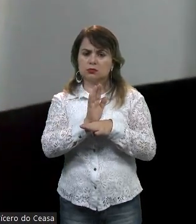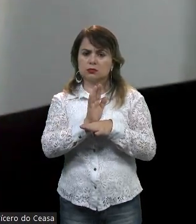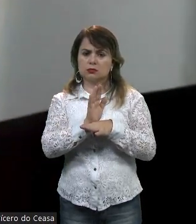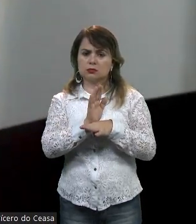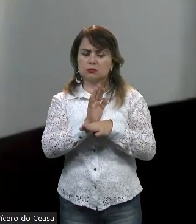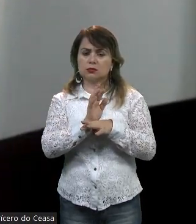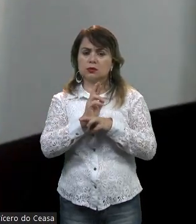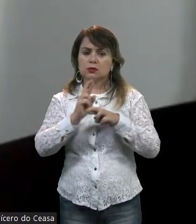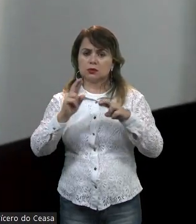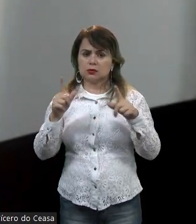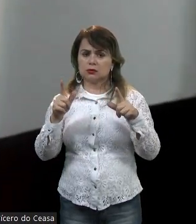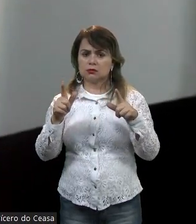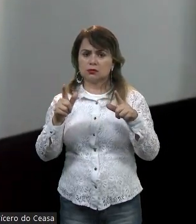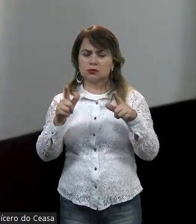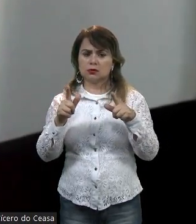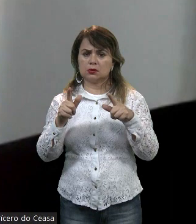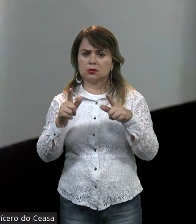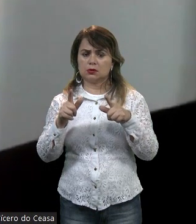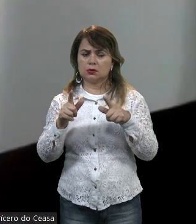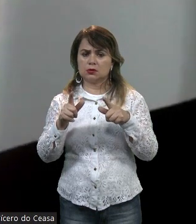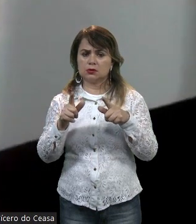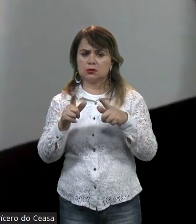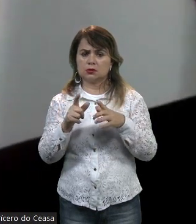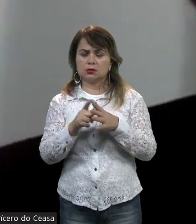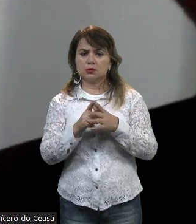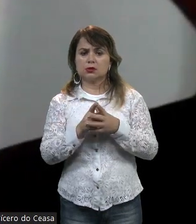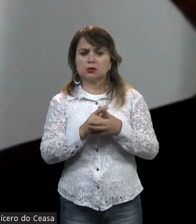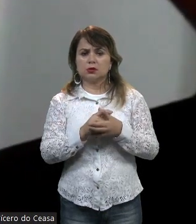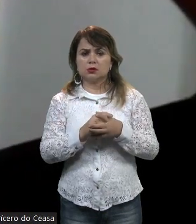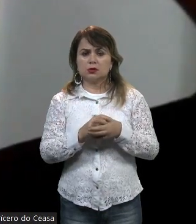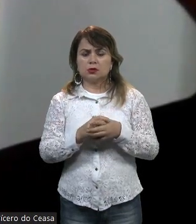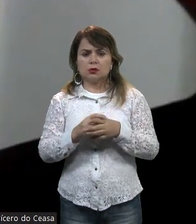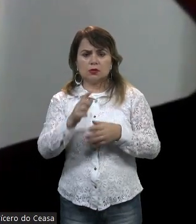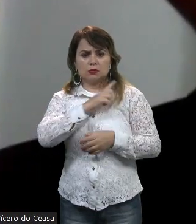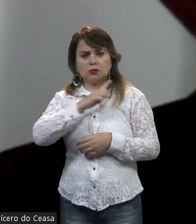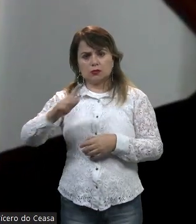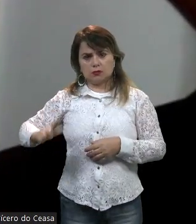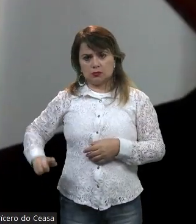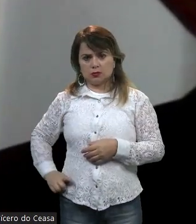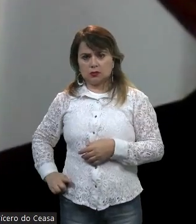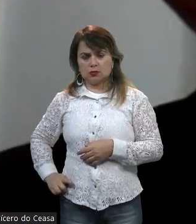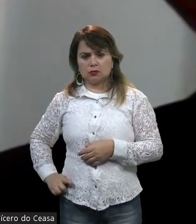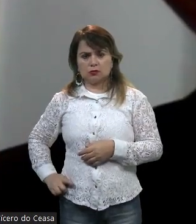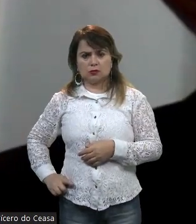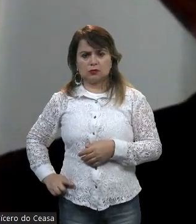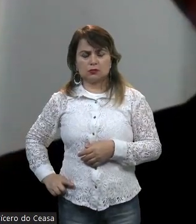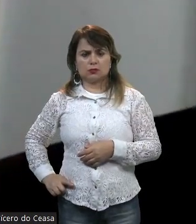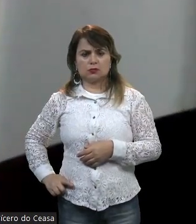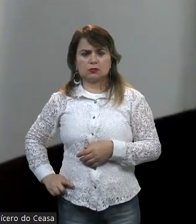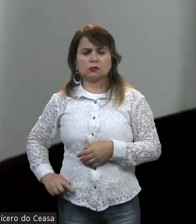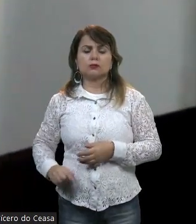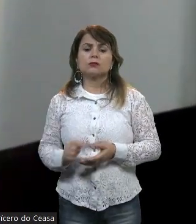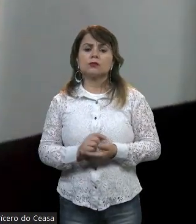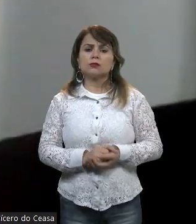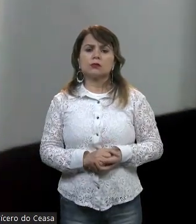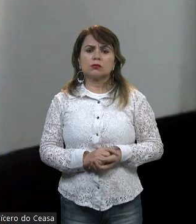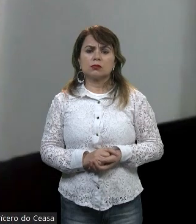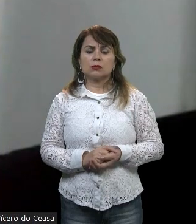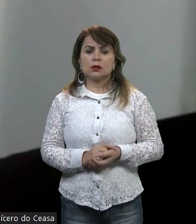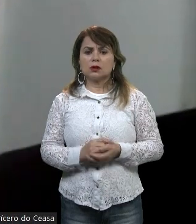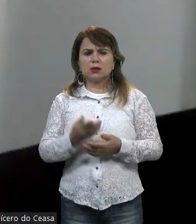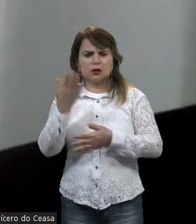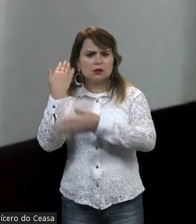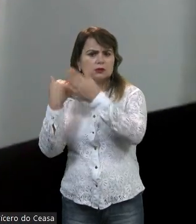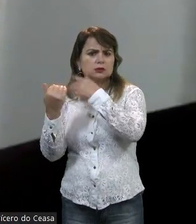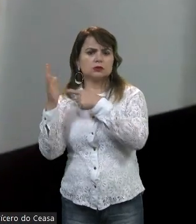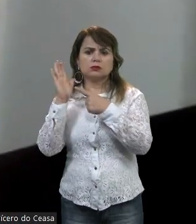divergir da classificação colocada pelo governador, onde situava Marília, que